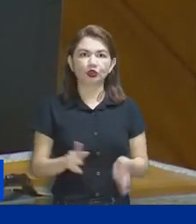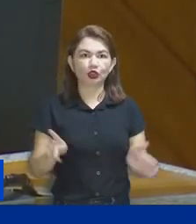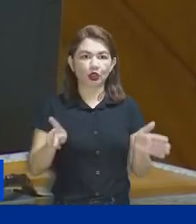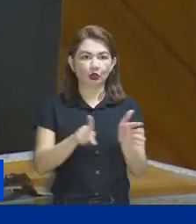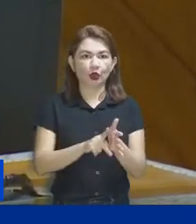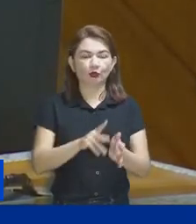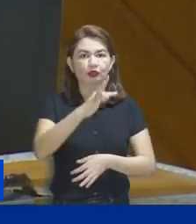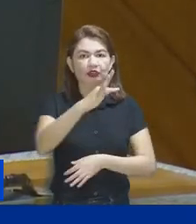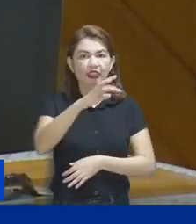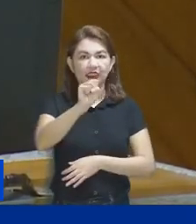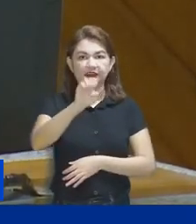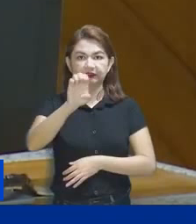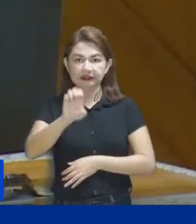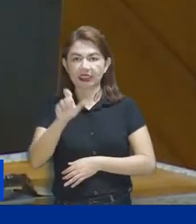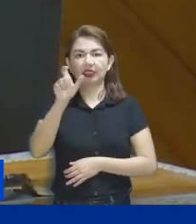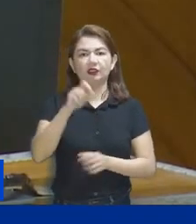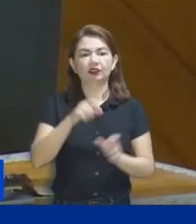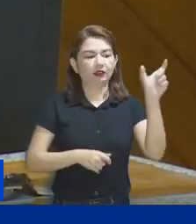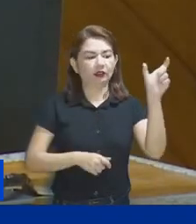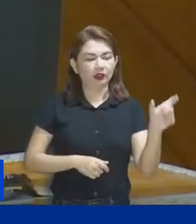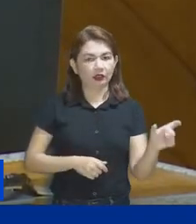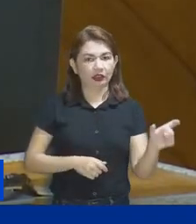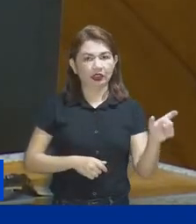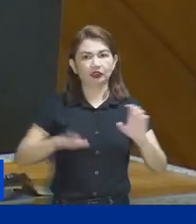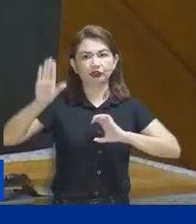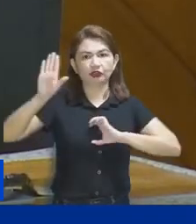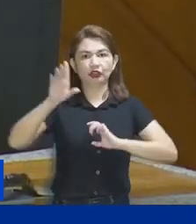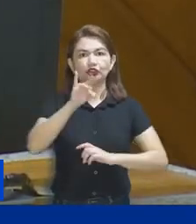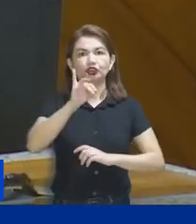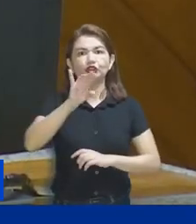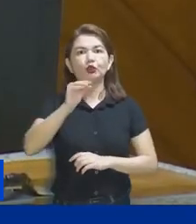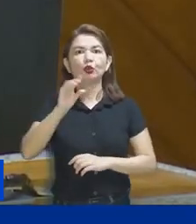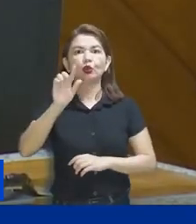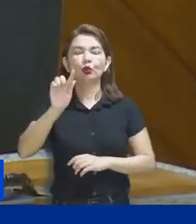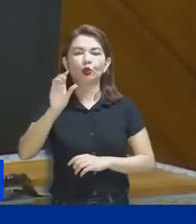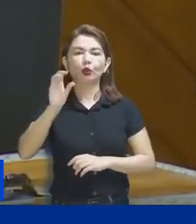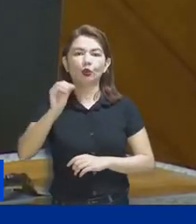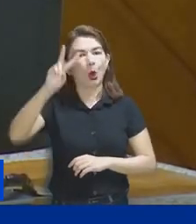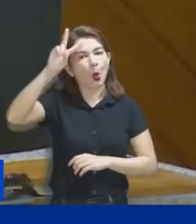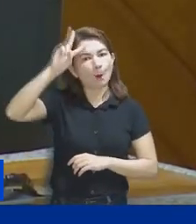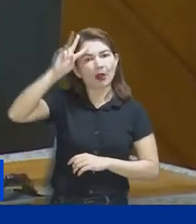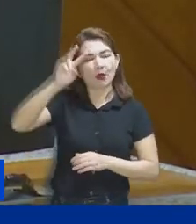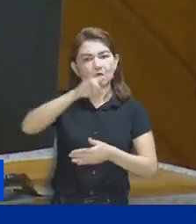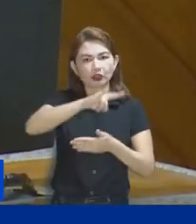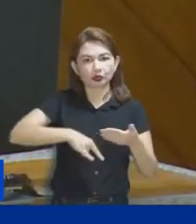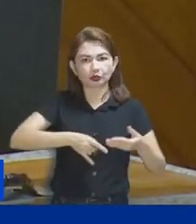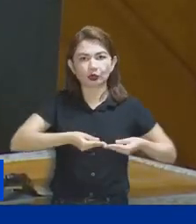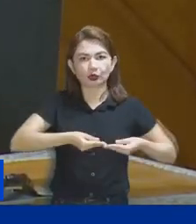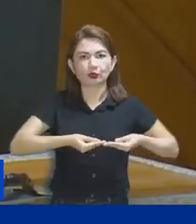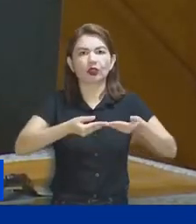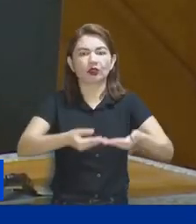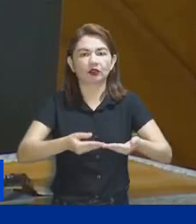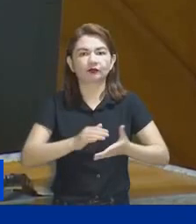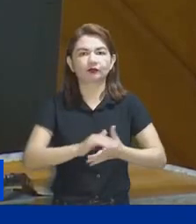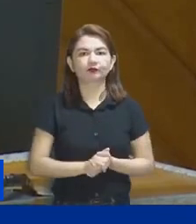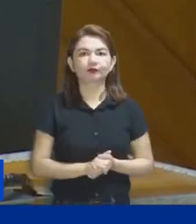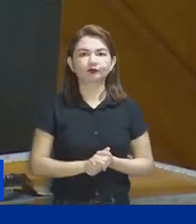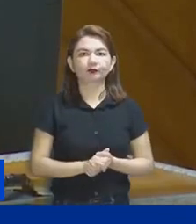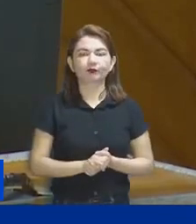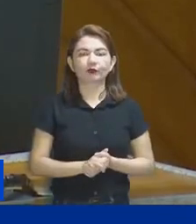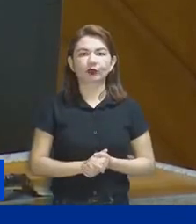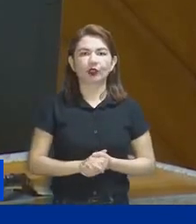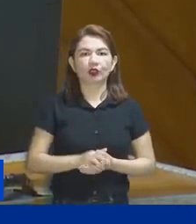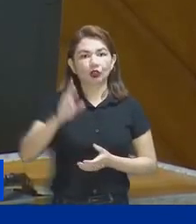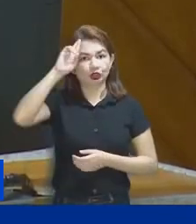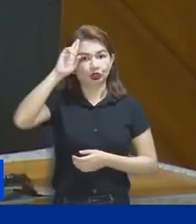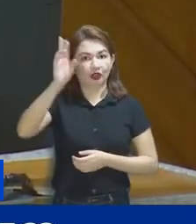o representante Diogo Sênior apresentou memoriais e neles impugnou o depoimento do delegado de Polícia Federal, João Paulo